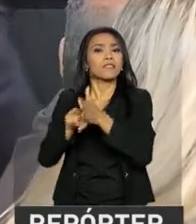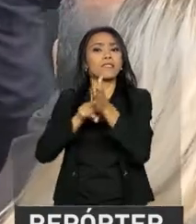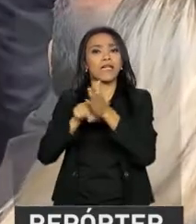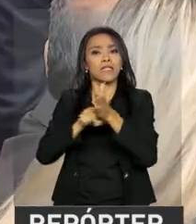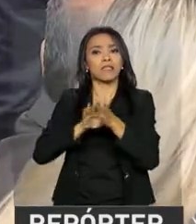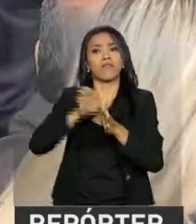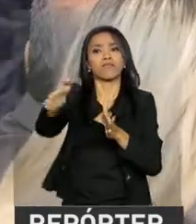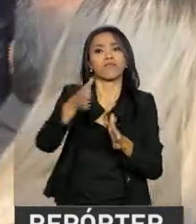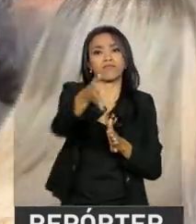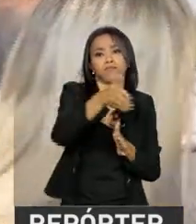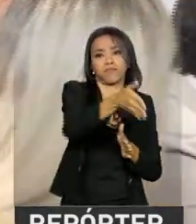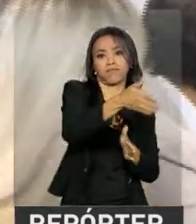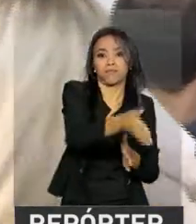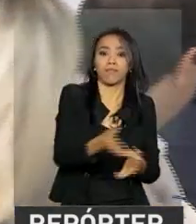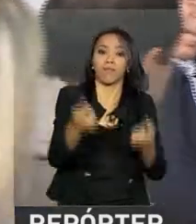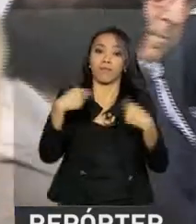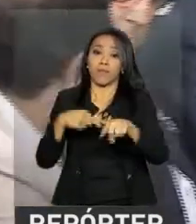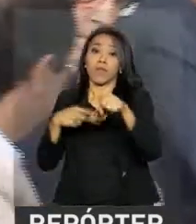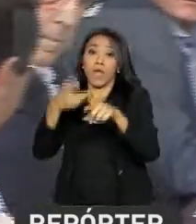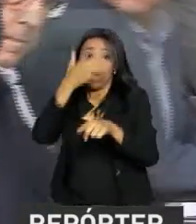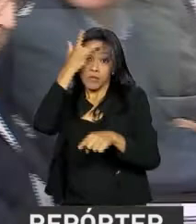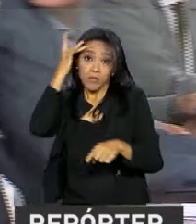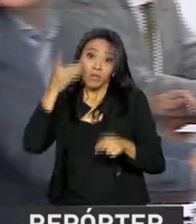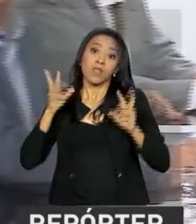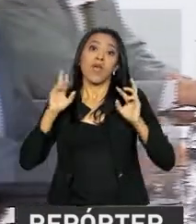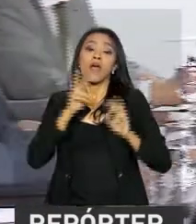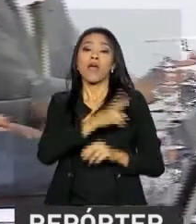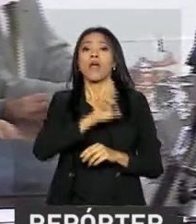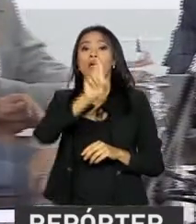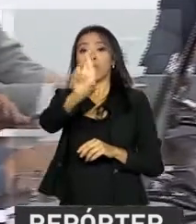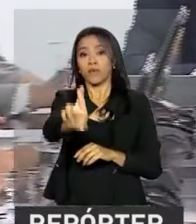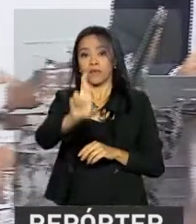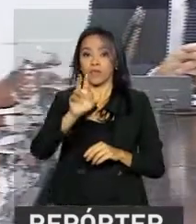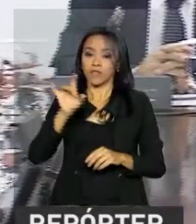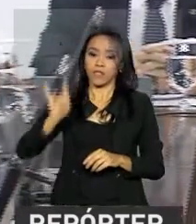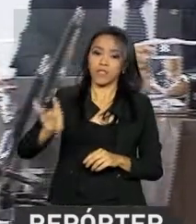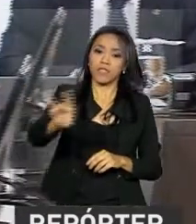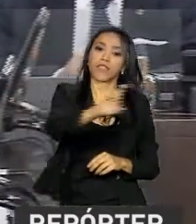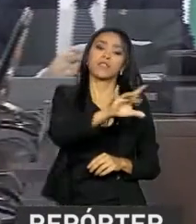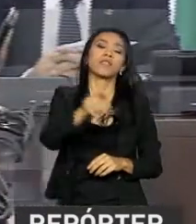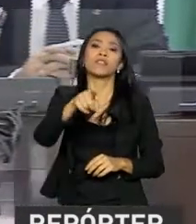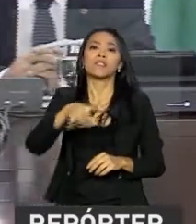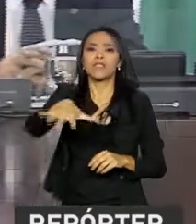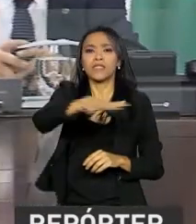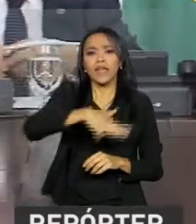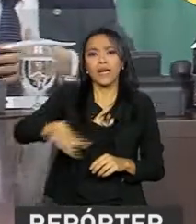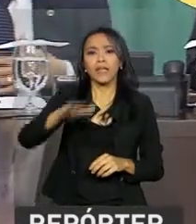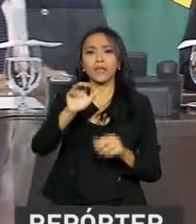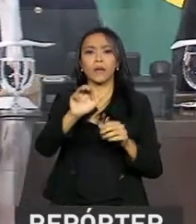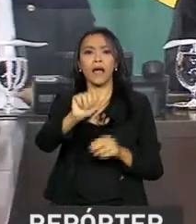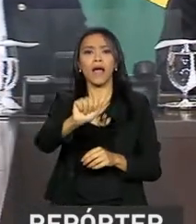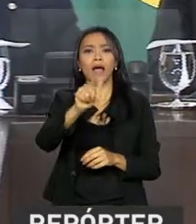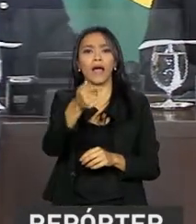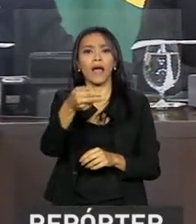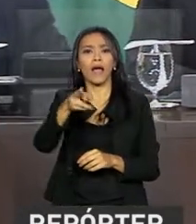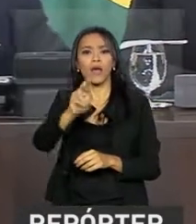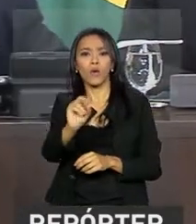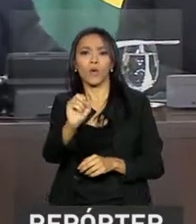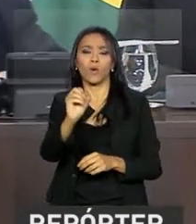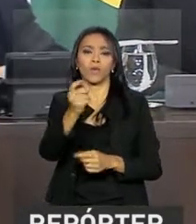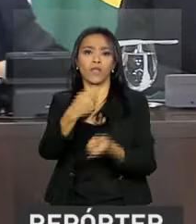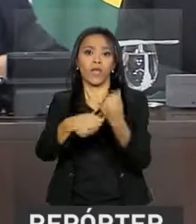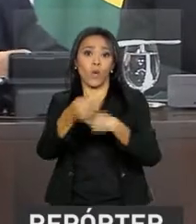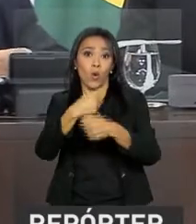os representantes do agronegócio que participaram da reunião especialmente da produção de proteína animal defenderam record na punição